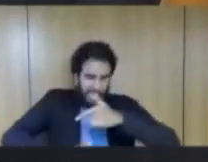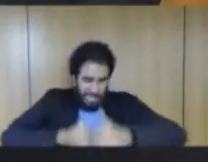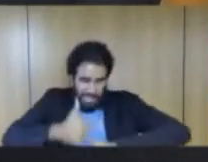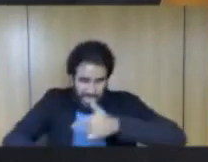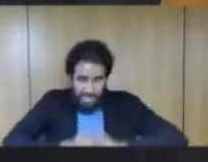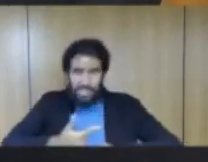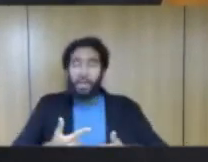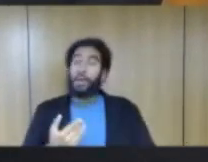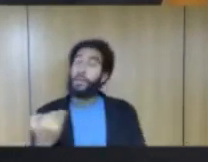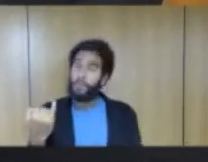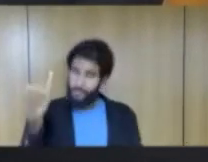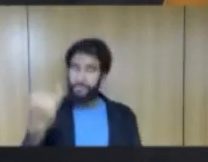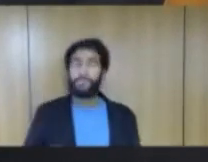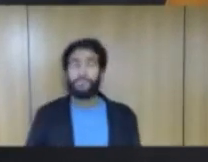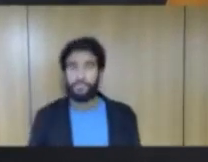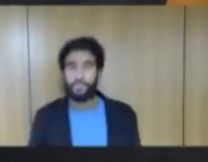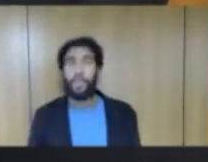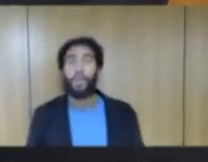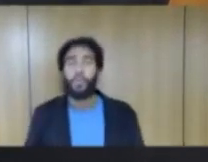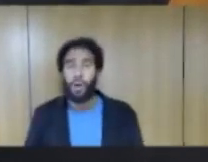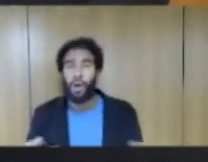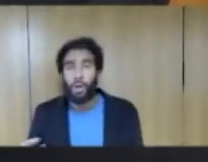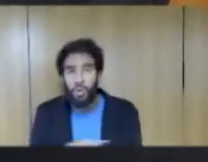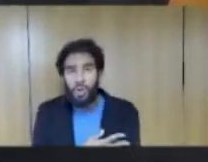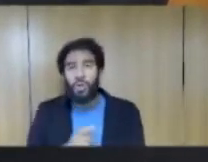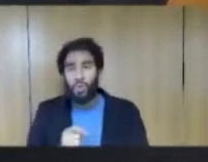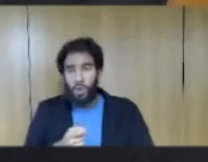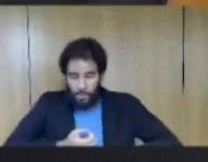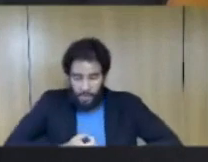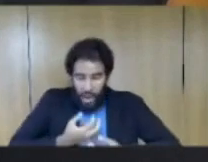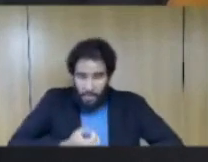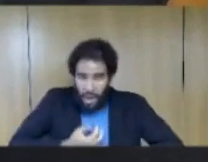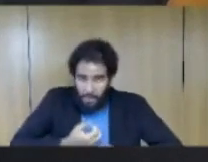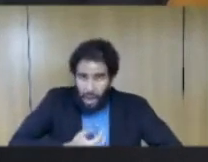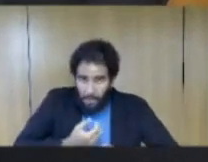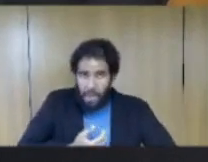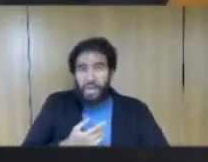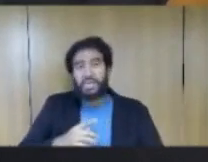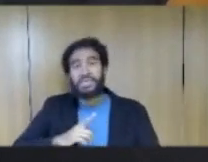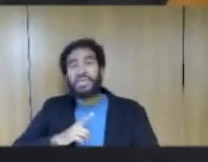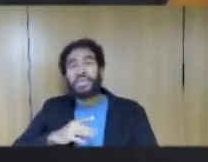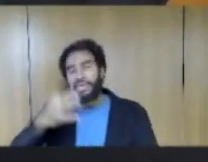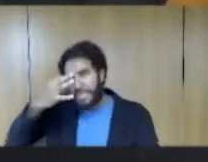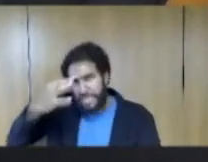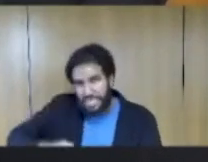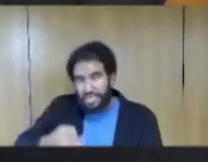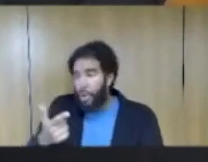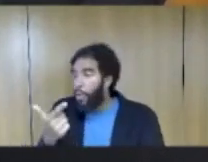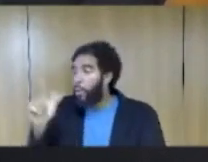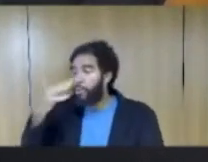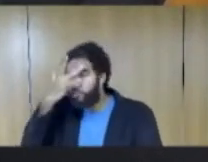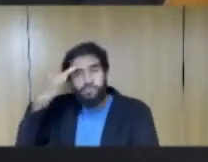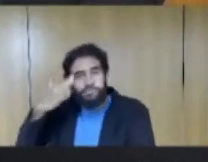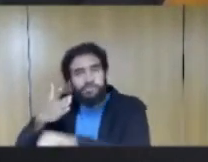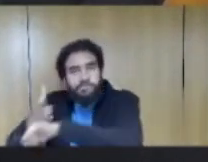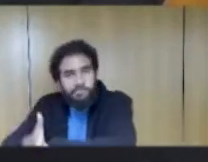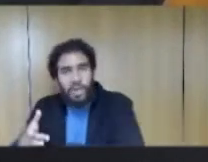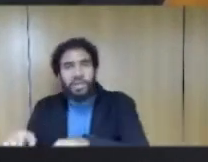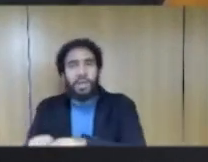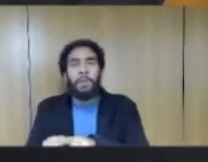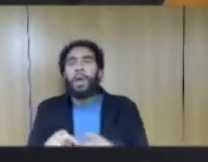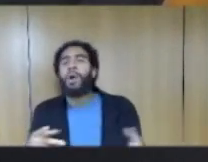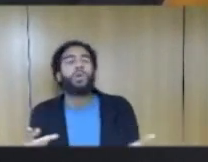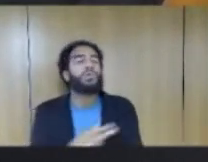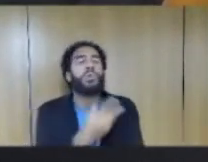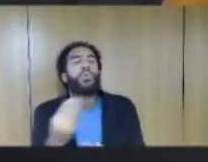enorme importância que é a ocorrência da delação premiada confirmação de outros personagens a confirmação da dinâmica do